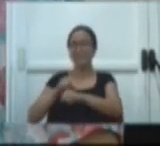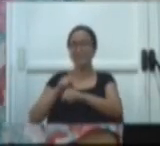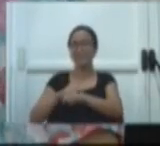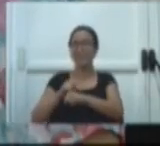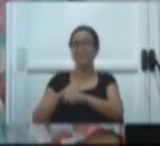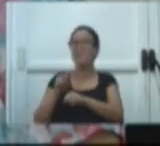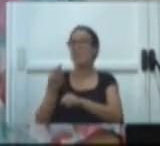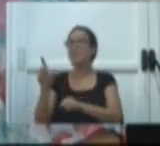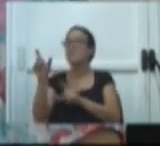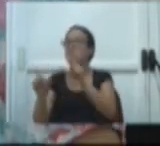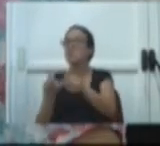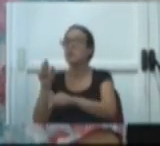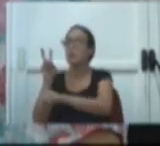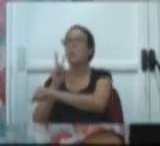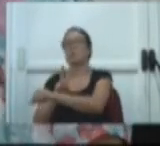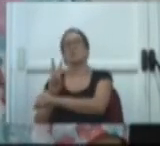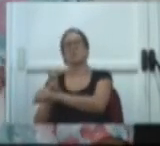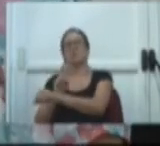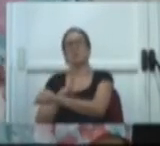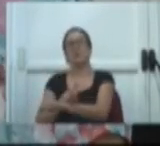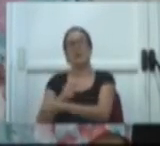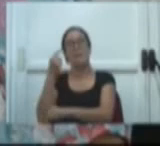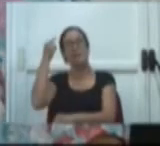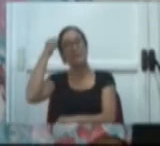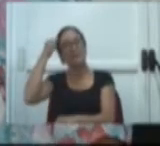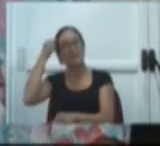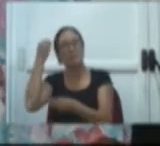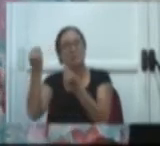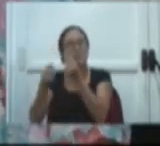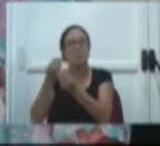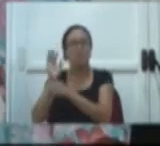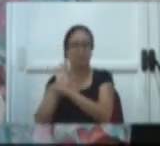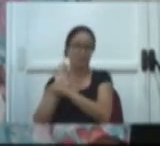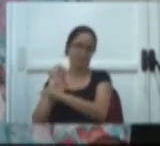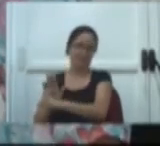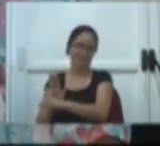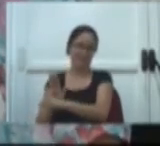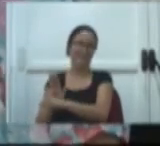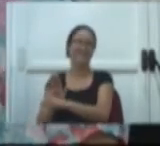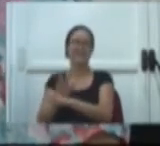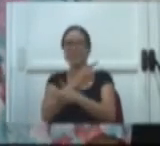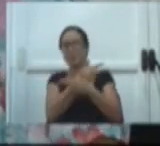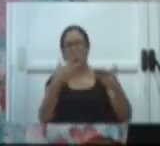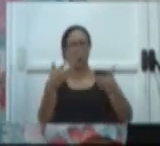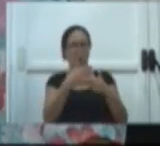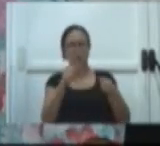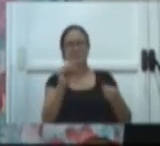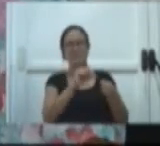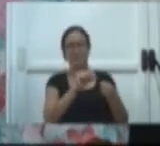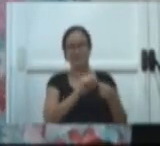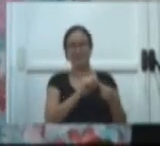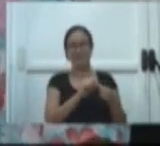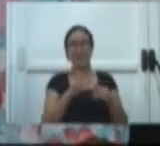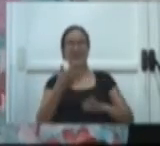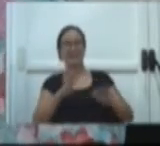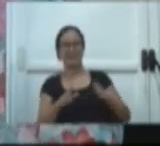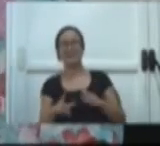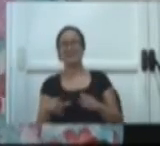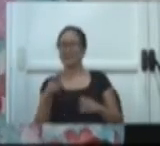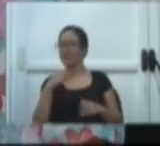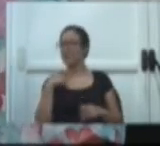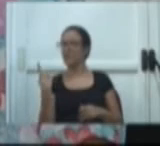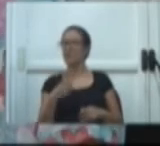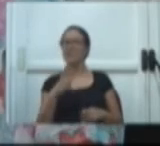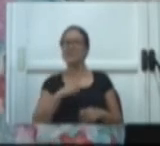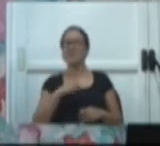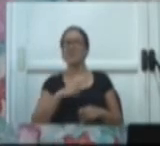para pensar nas pessoas. E é assim mesmo, quanto mais coisa a gente tem para fazer, mais a gente acha tempo